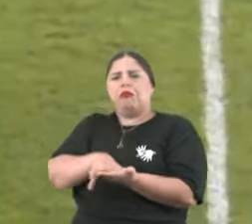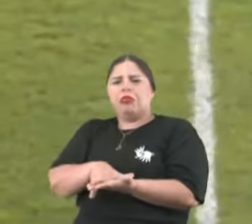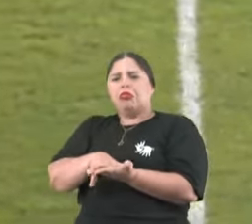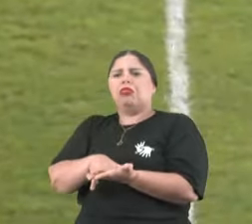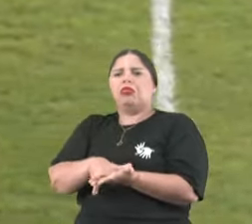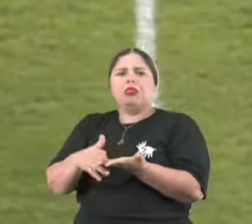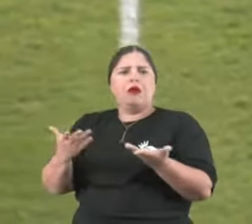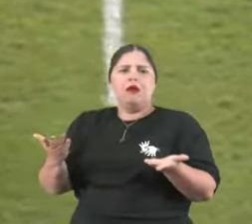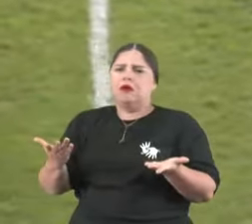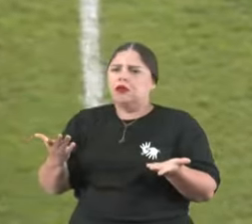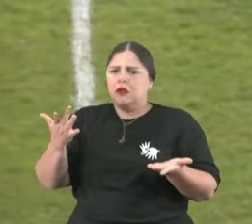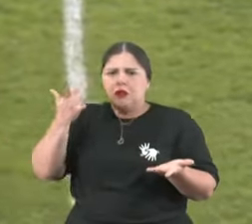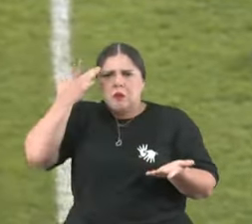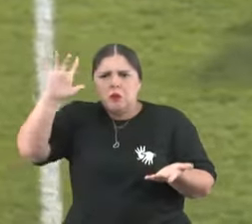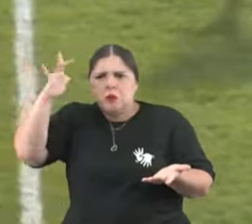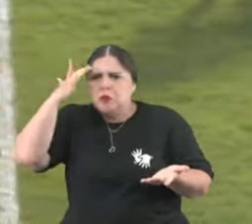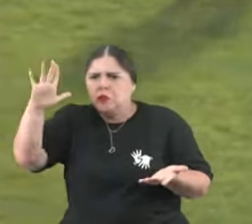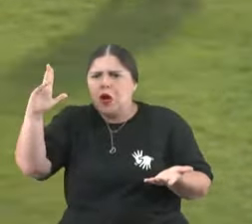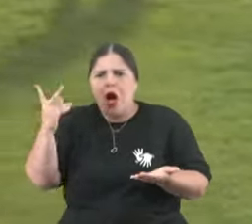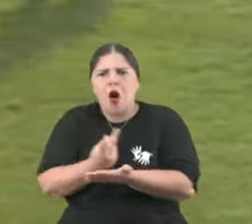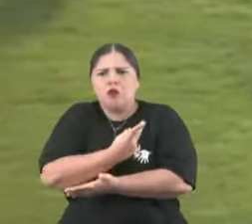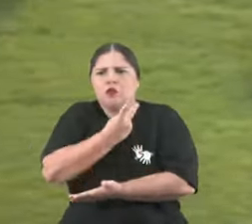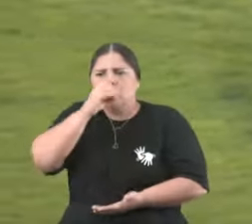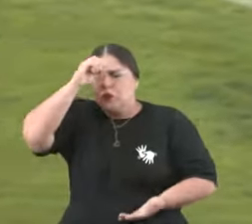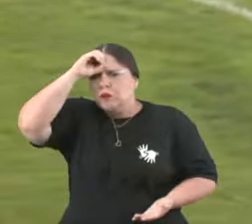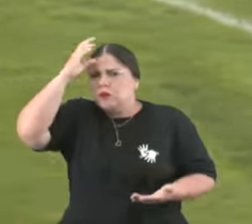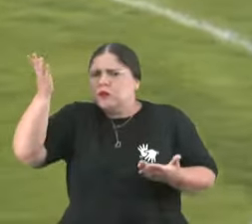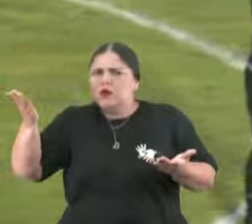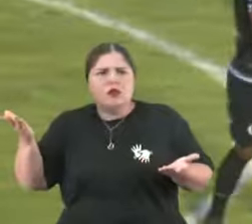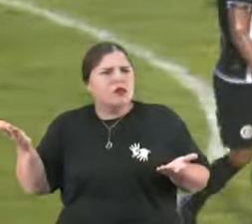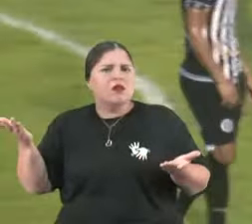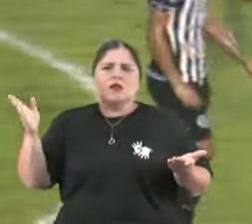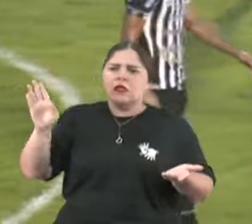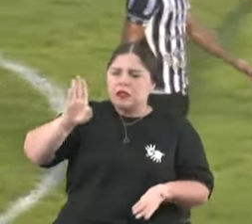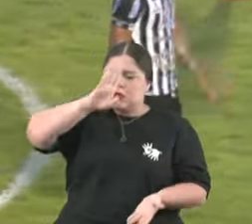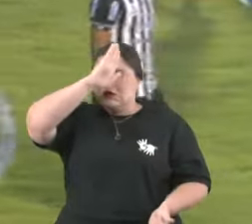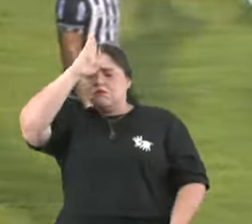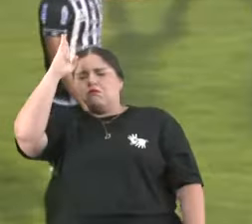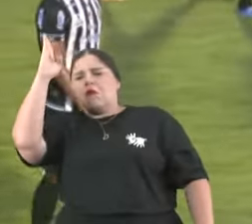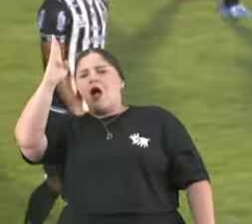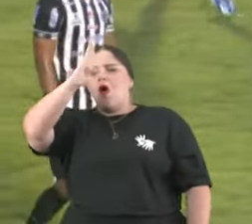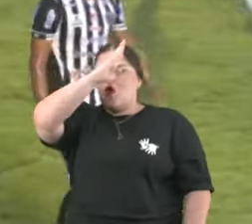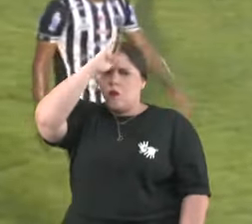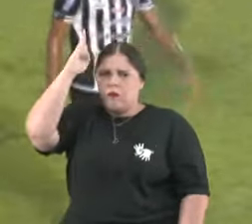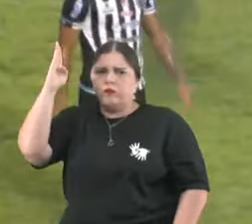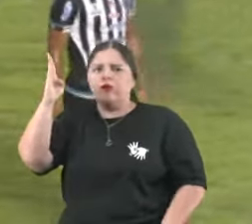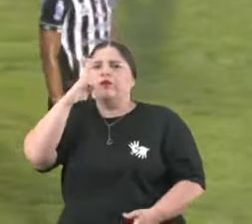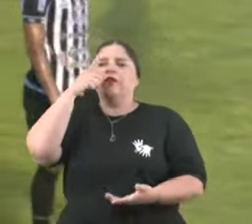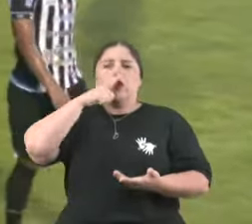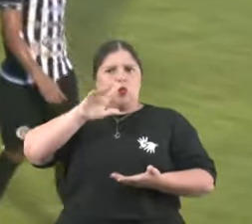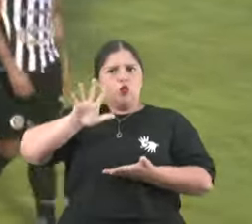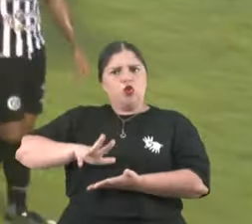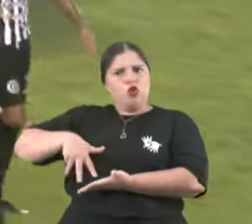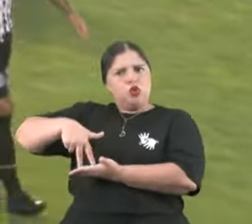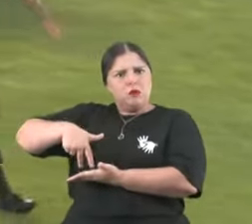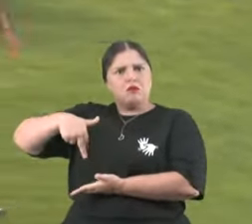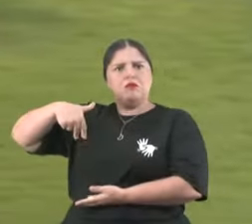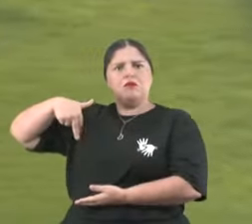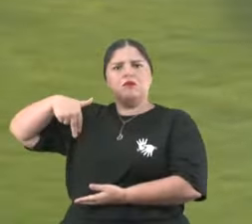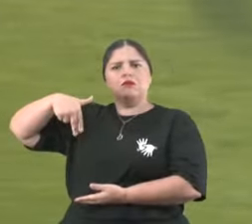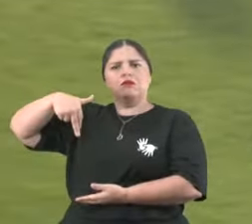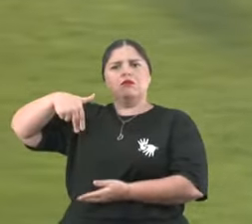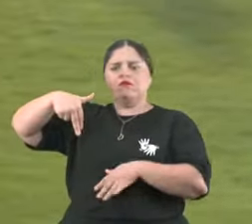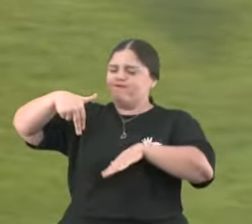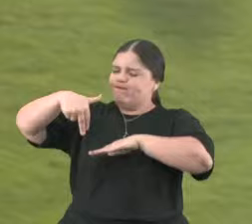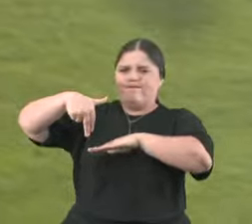antes e que ele sentiu de maneira mais intensa, mas ele já se levantou, está saindo do campo de jogo.